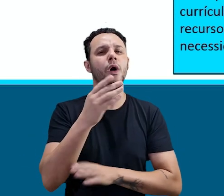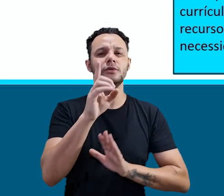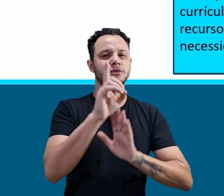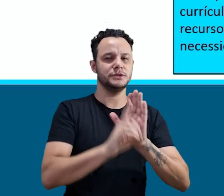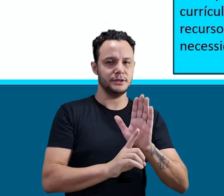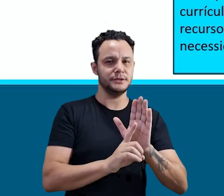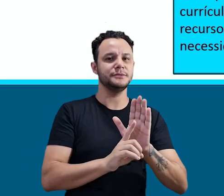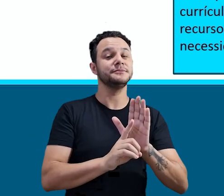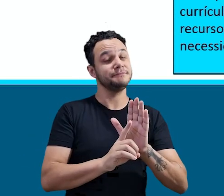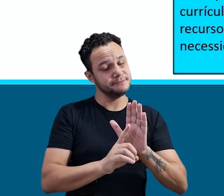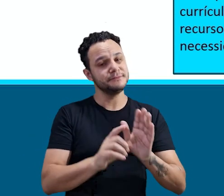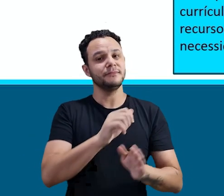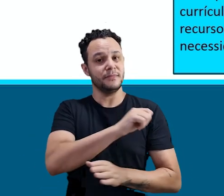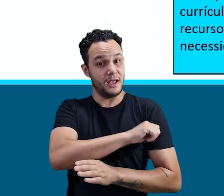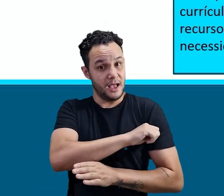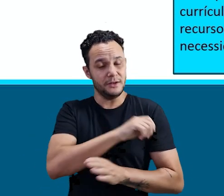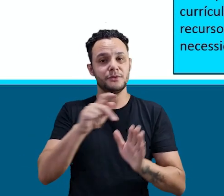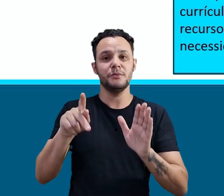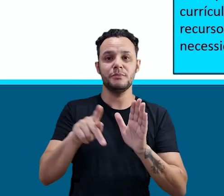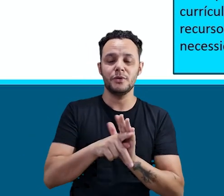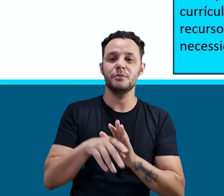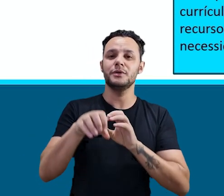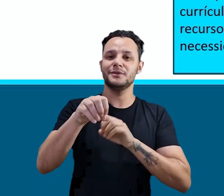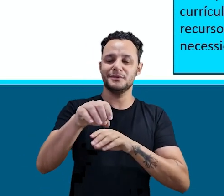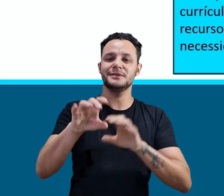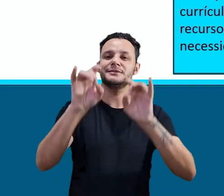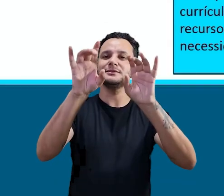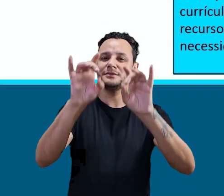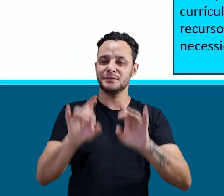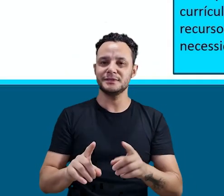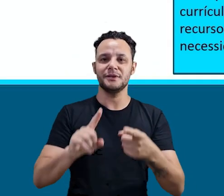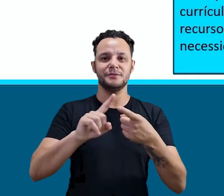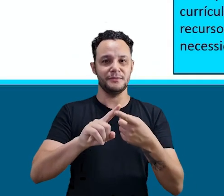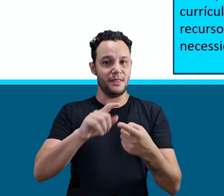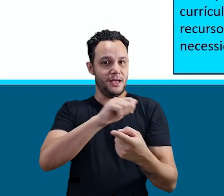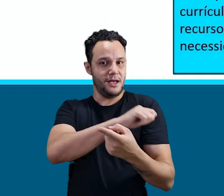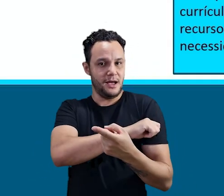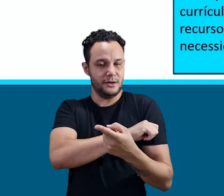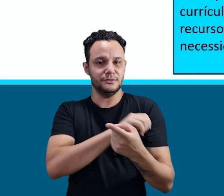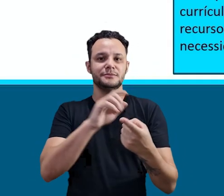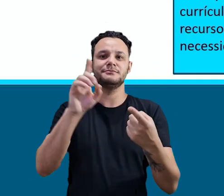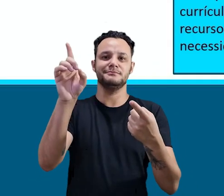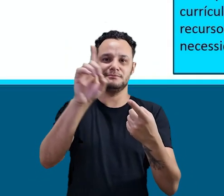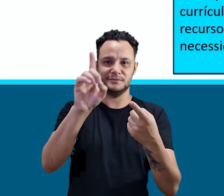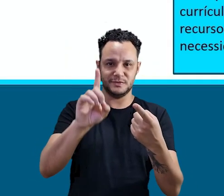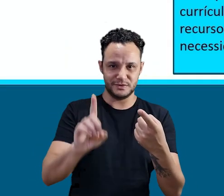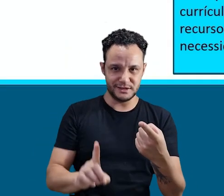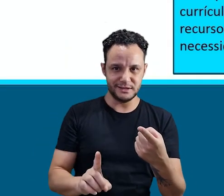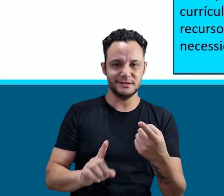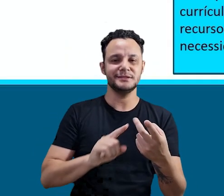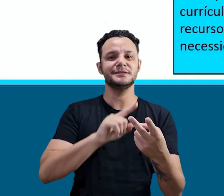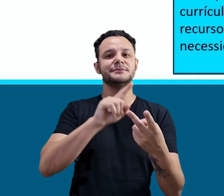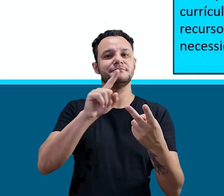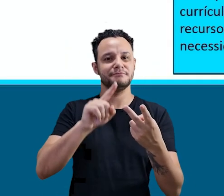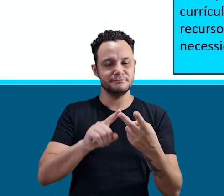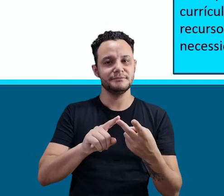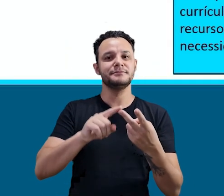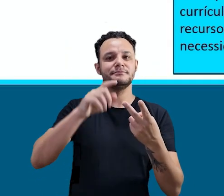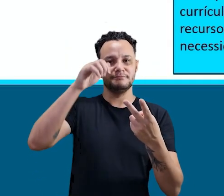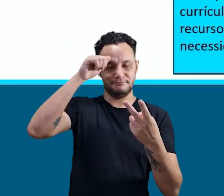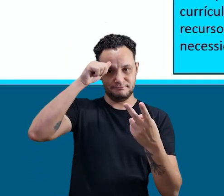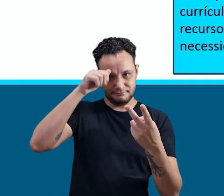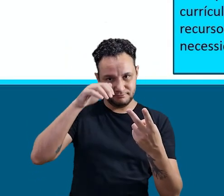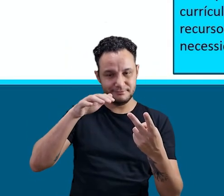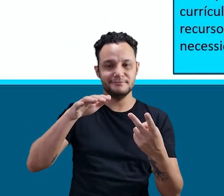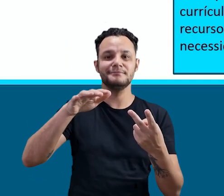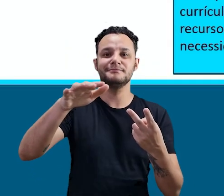esses alunos? Os alunos público-alvo da educação especial, que são os estudantes com deficiência. Na legislação ainda fala o